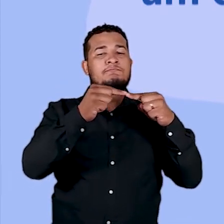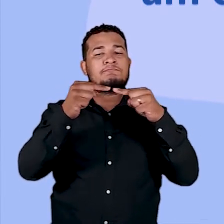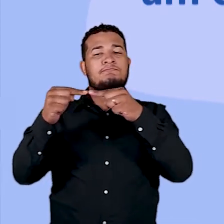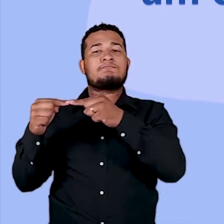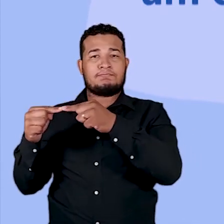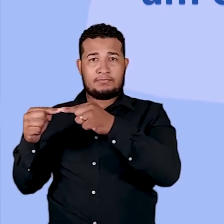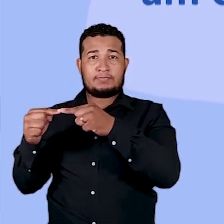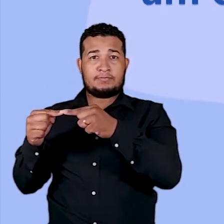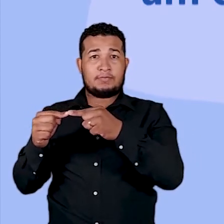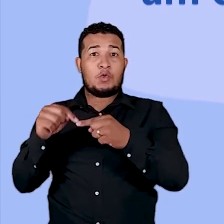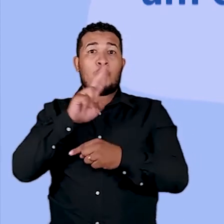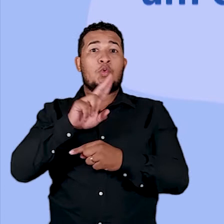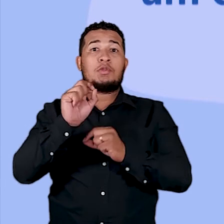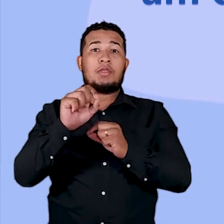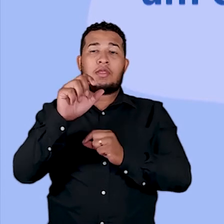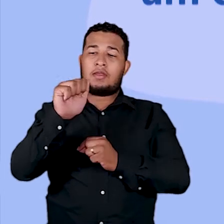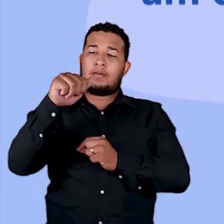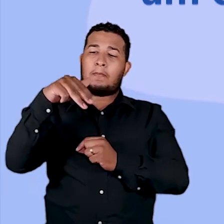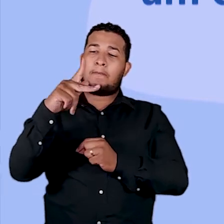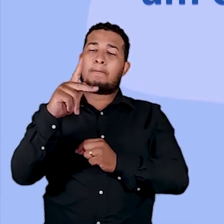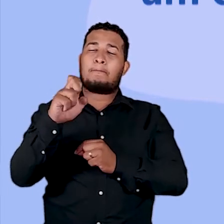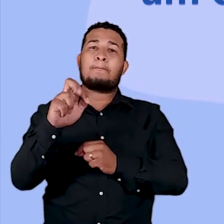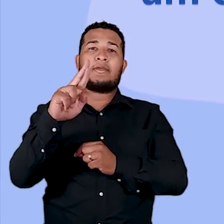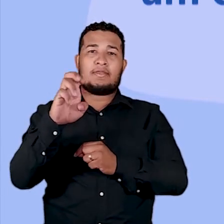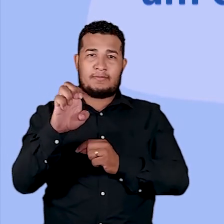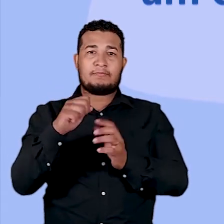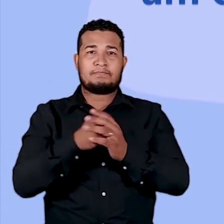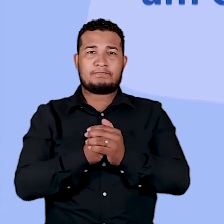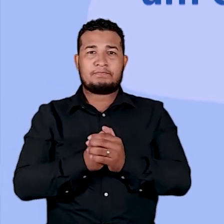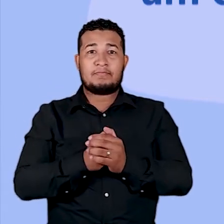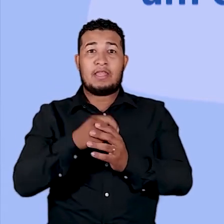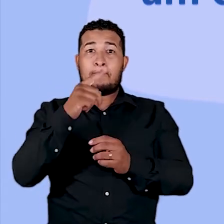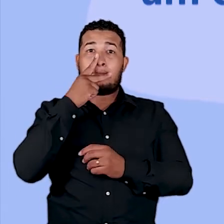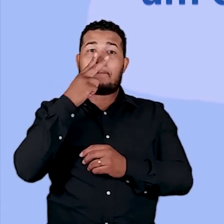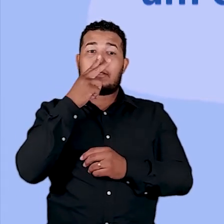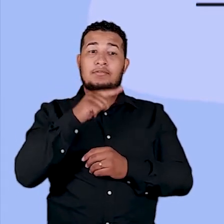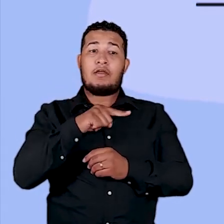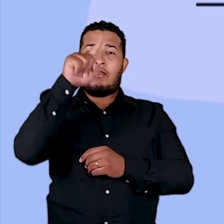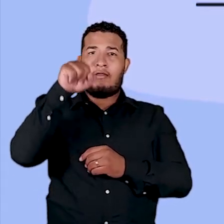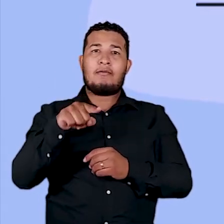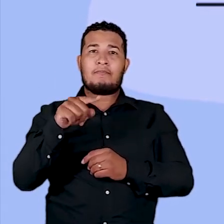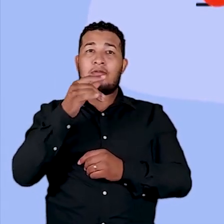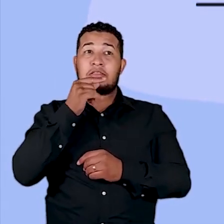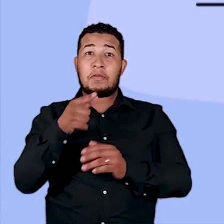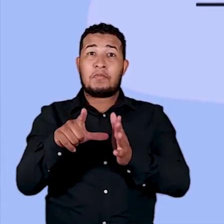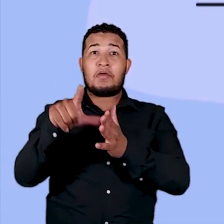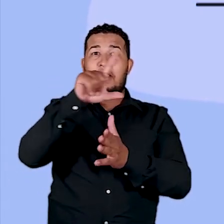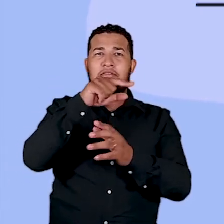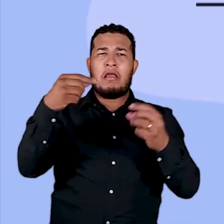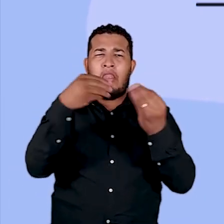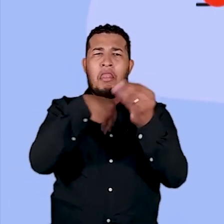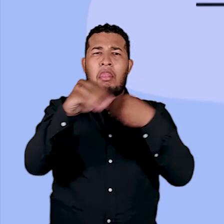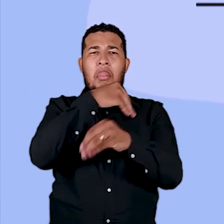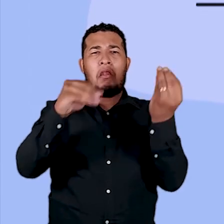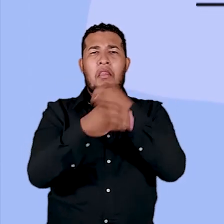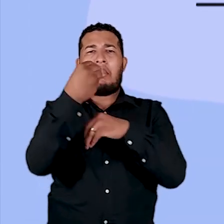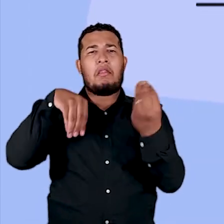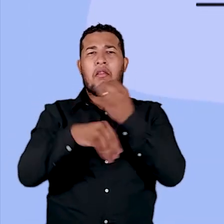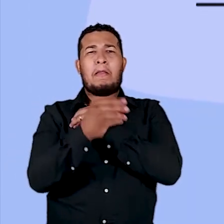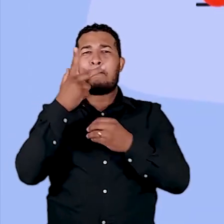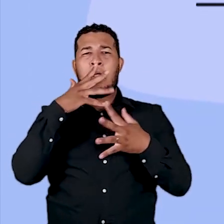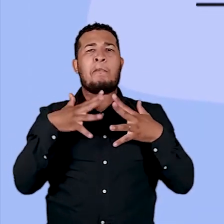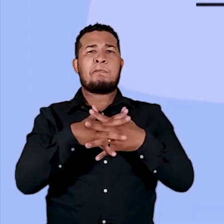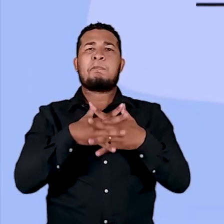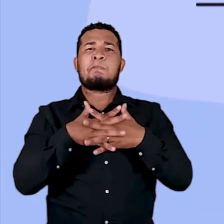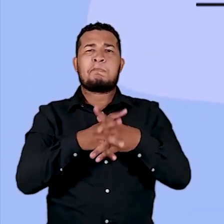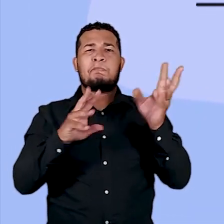um condutor elétrico. E a unidade que a gente usa é o ampere, que é esse Azinho maiúsculo aí. Aqui, ó, reparem, não tem um fluxo ordenado,